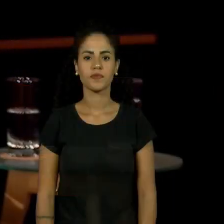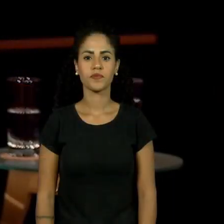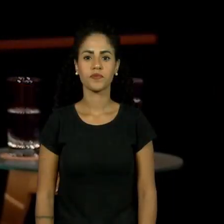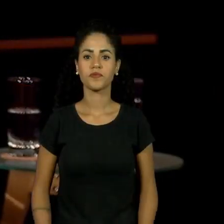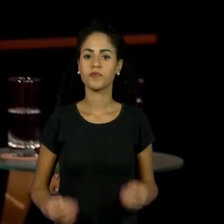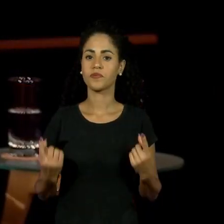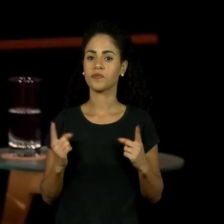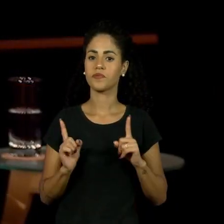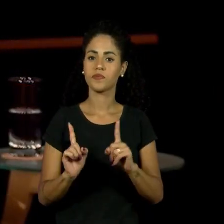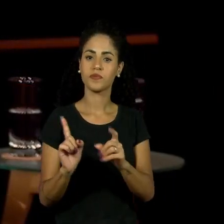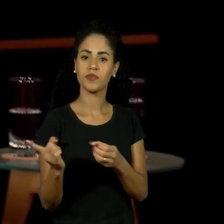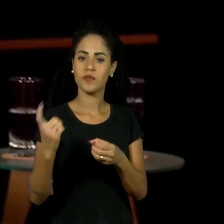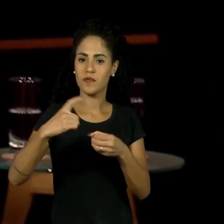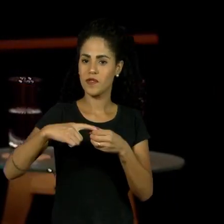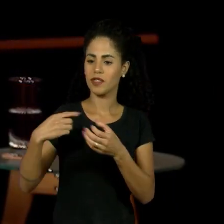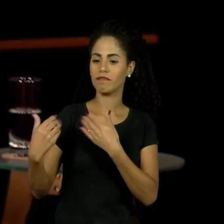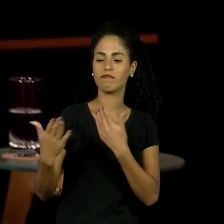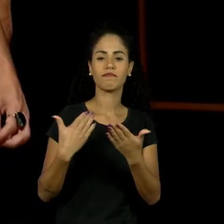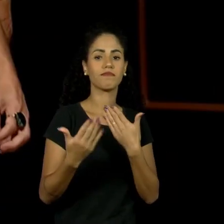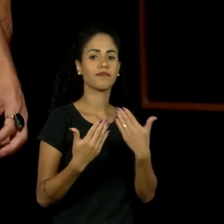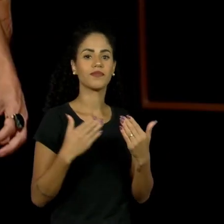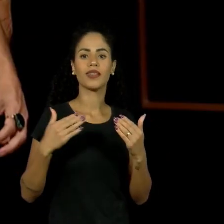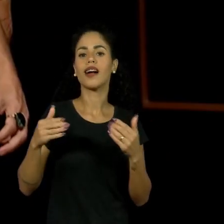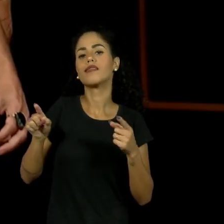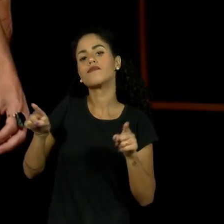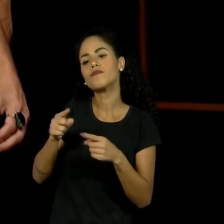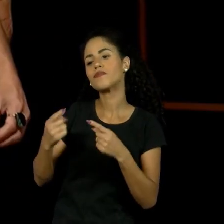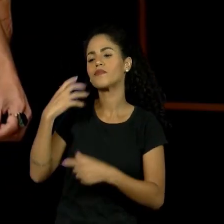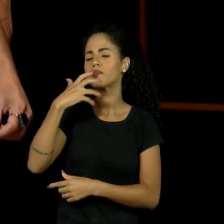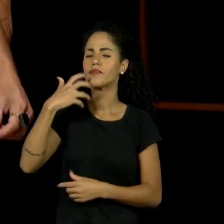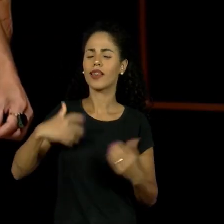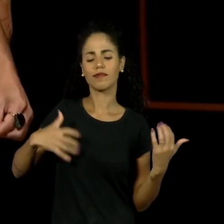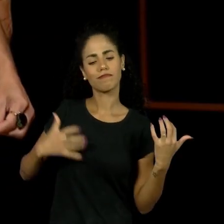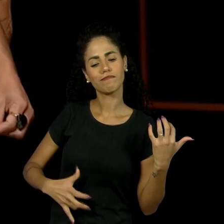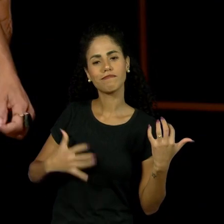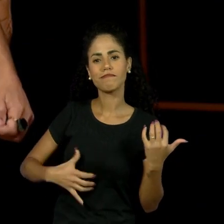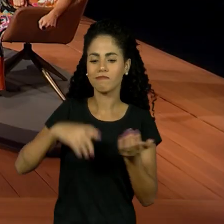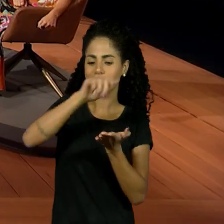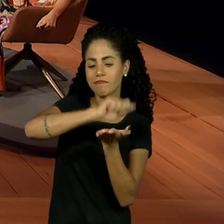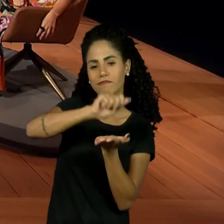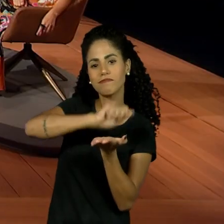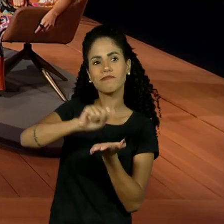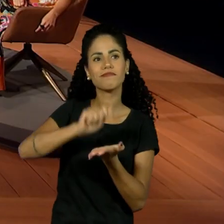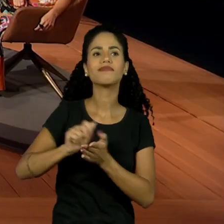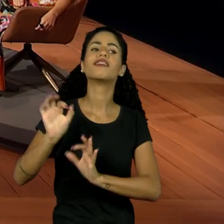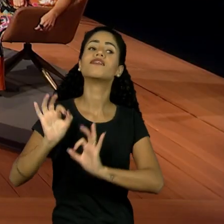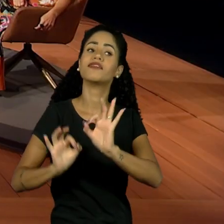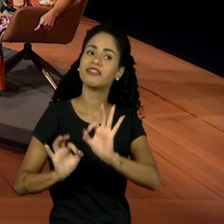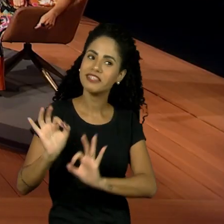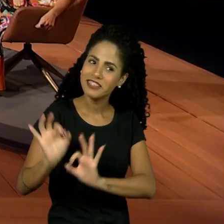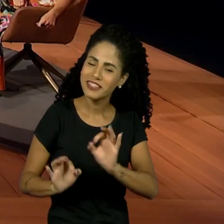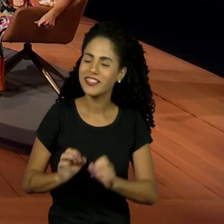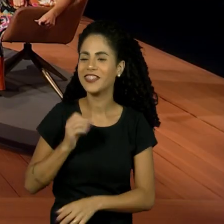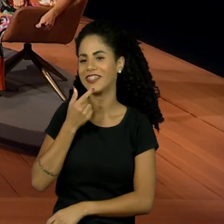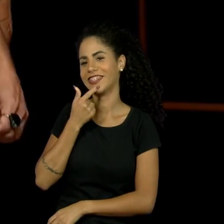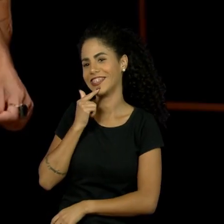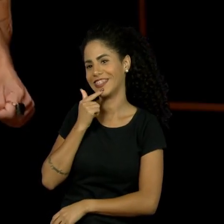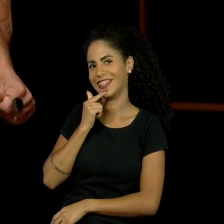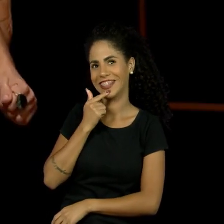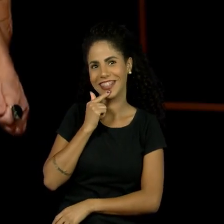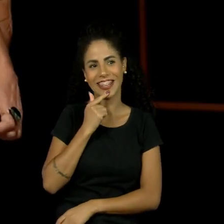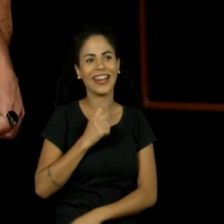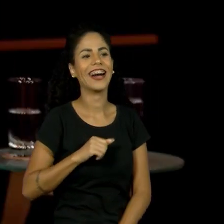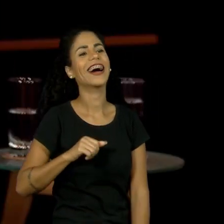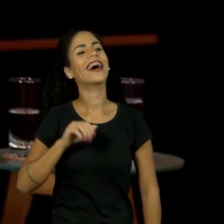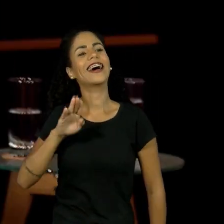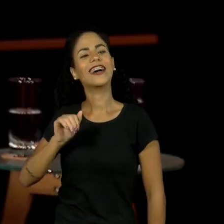Pronto, estamos de volta para a nossa conversa com a cantora, violonista, compositora, produtora, Badia